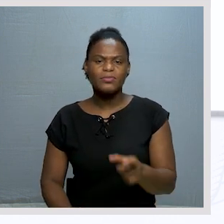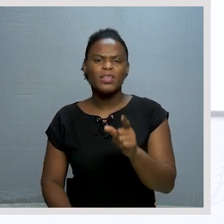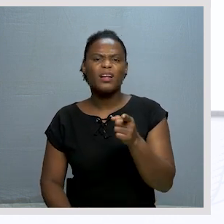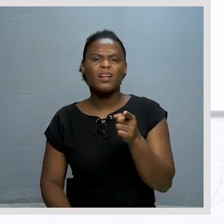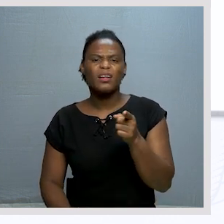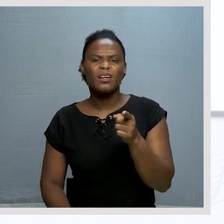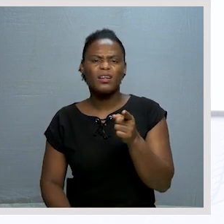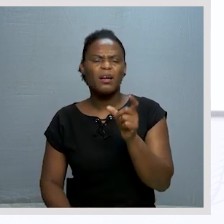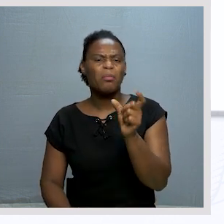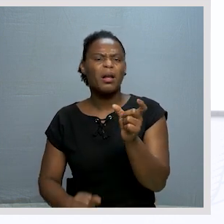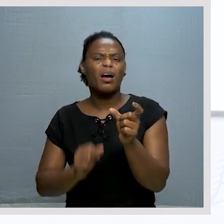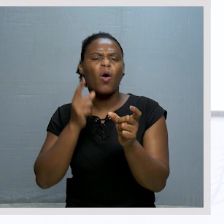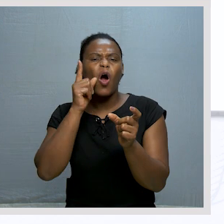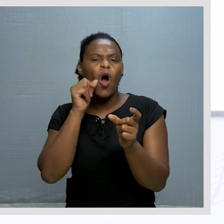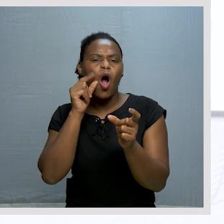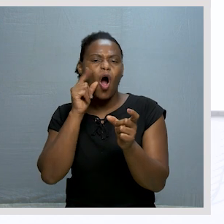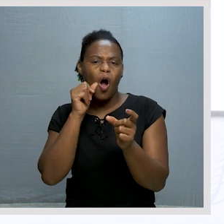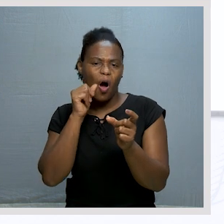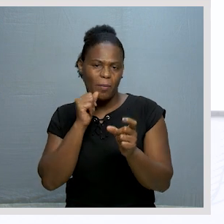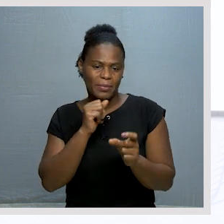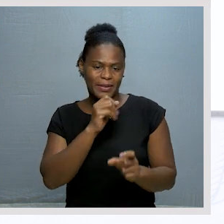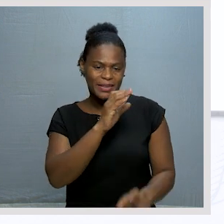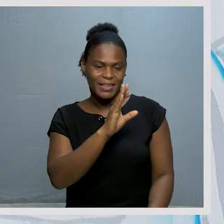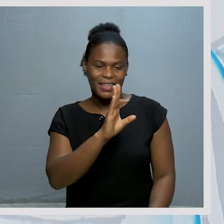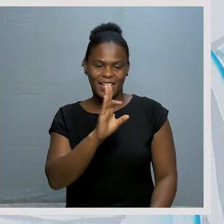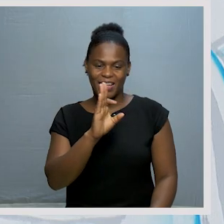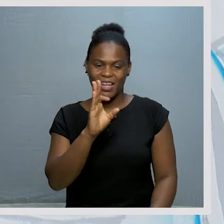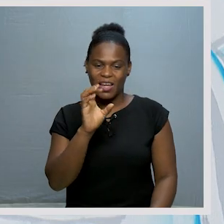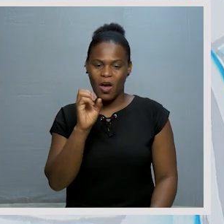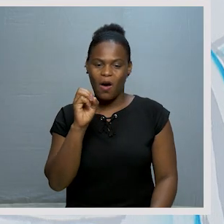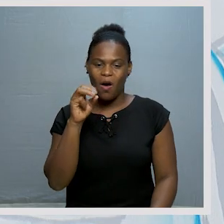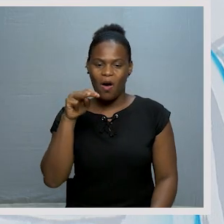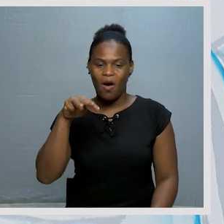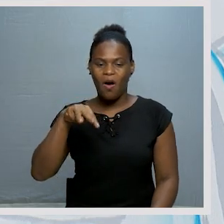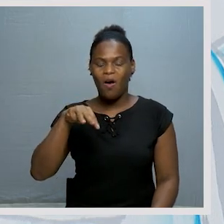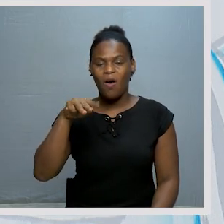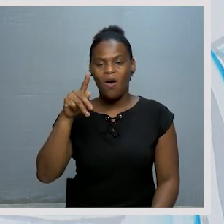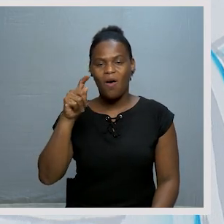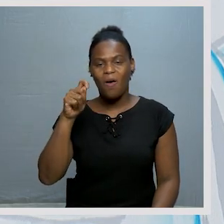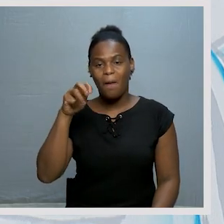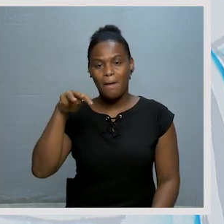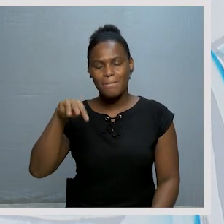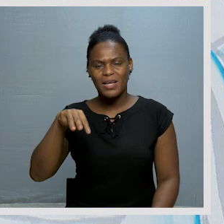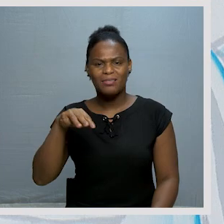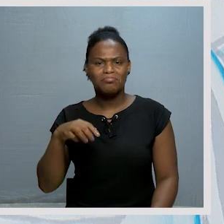isso, homem. Como é que fica? Ou qual é o feminino de homem?